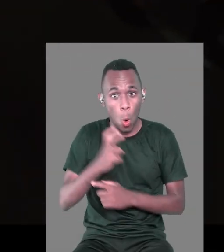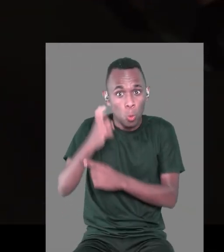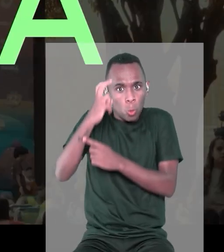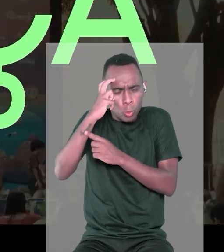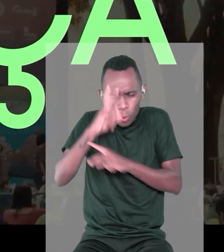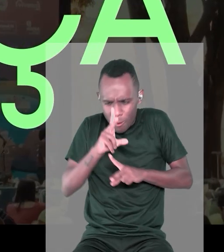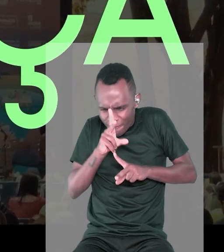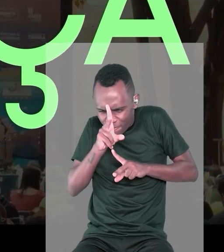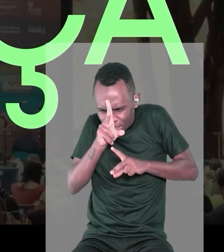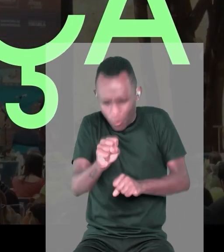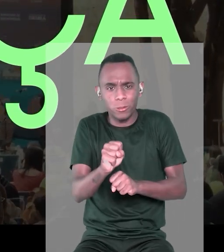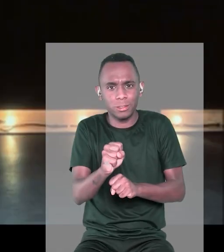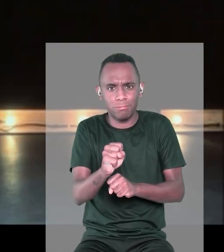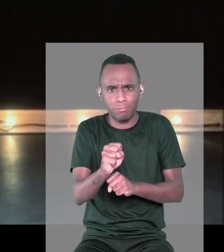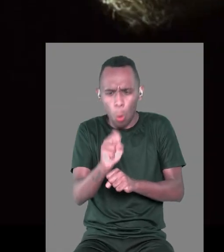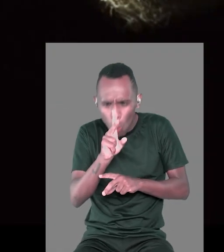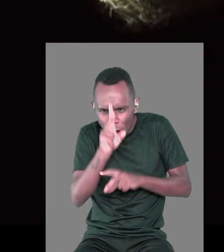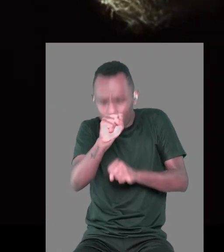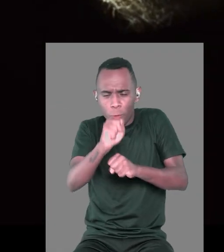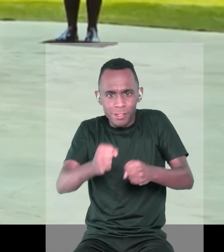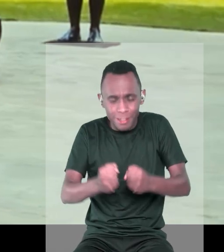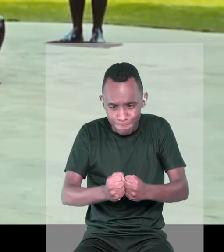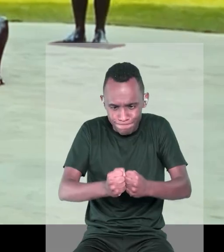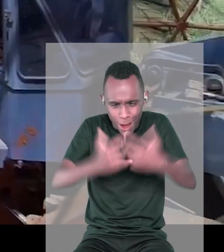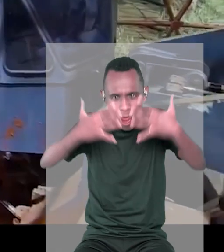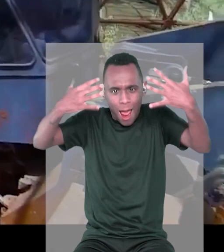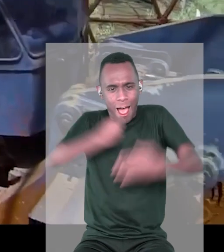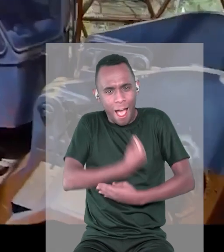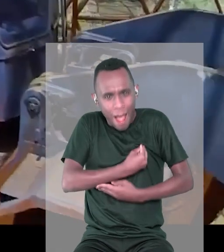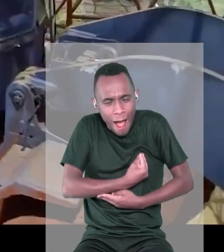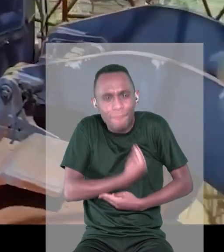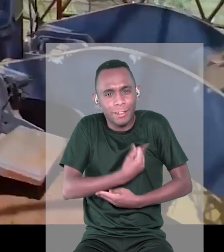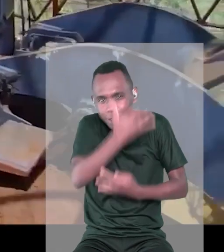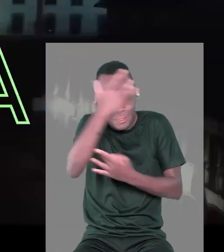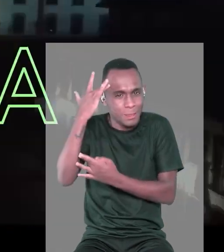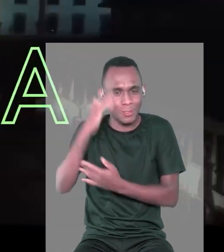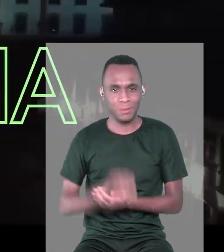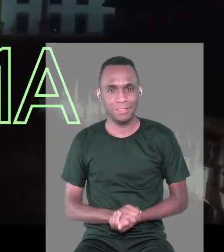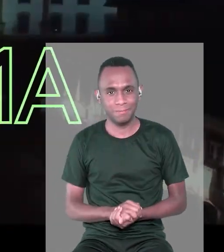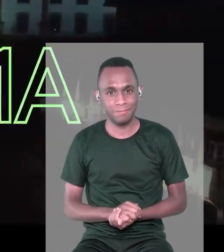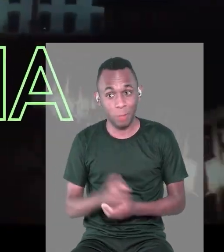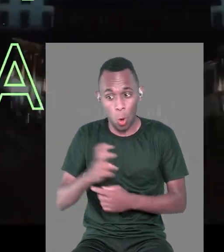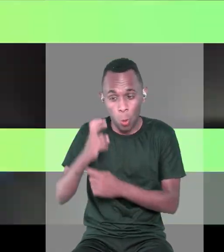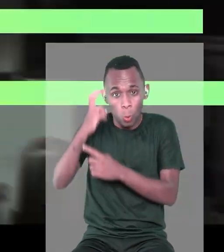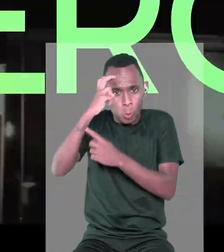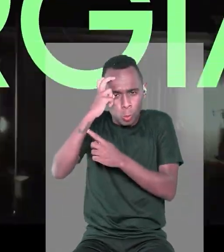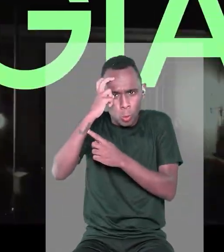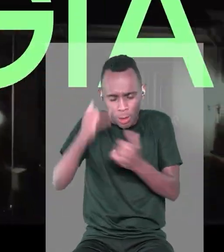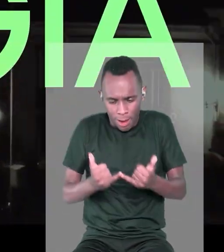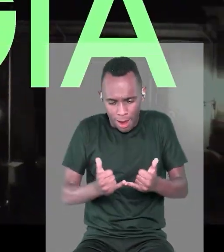A cultura é uma força que ilumina a vida das pessoas. A cultura é